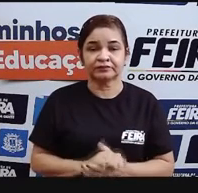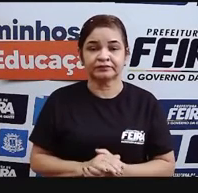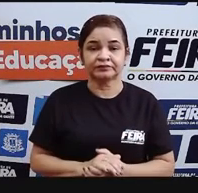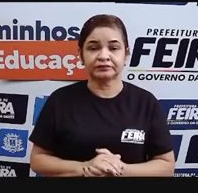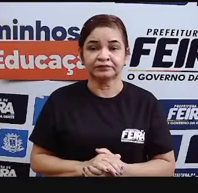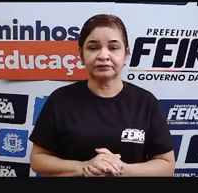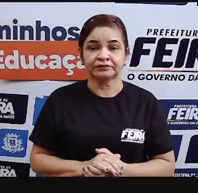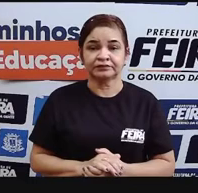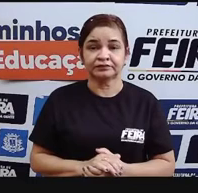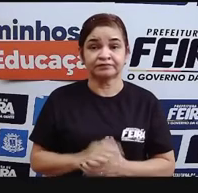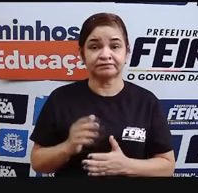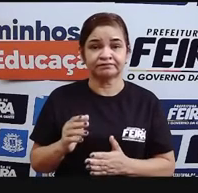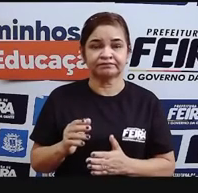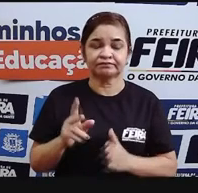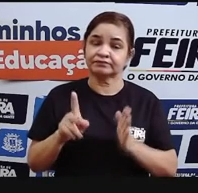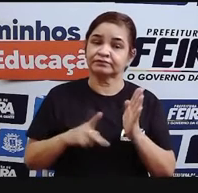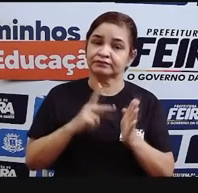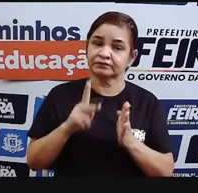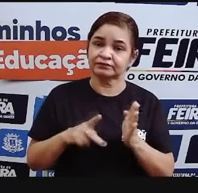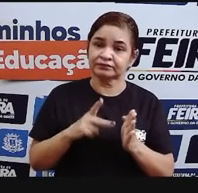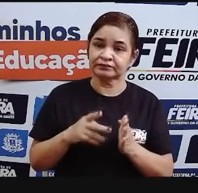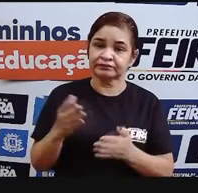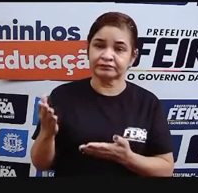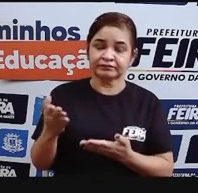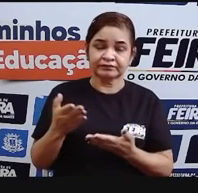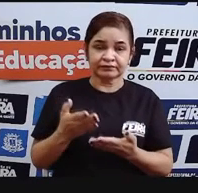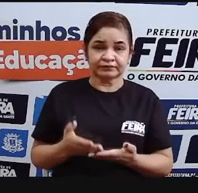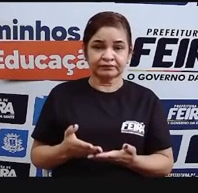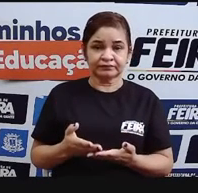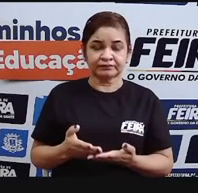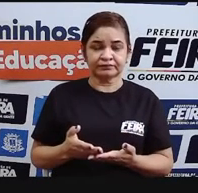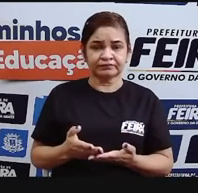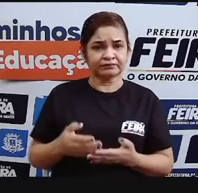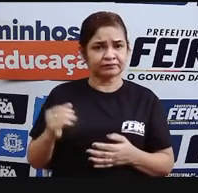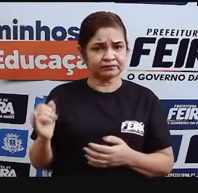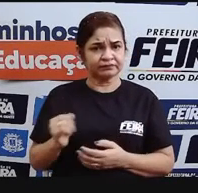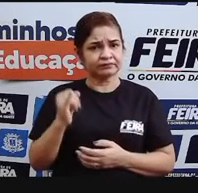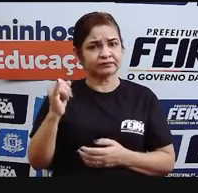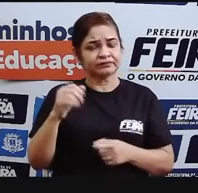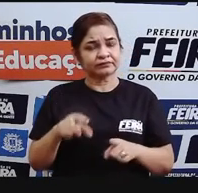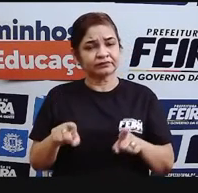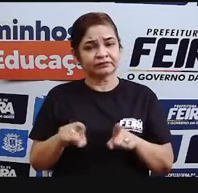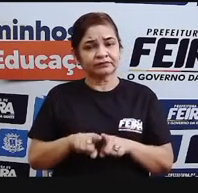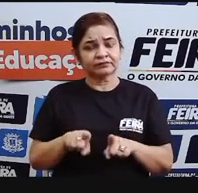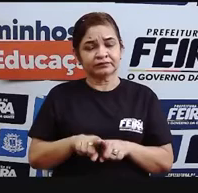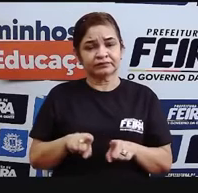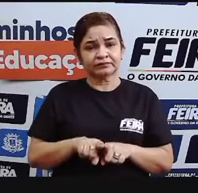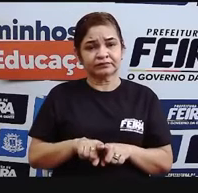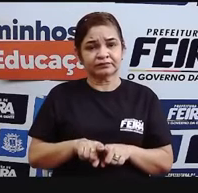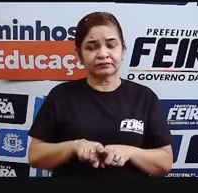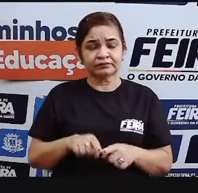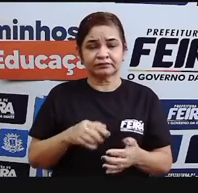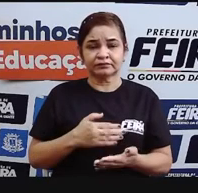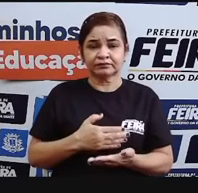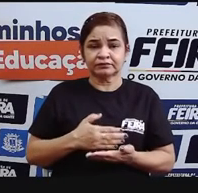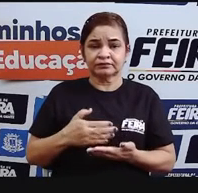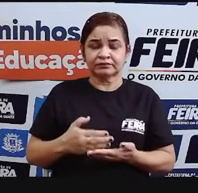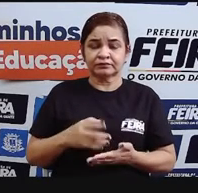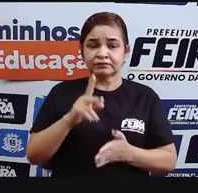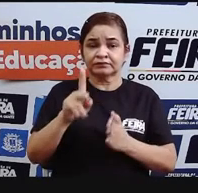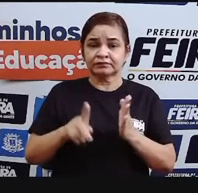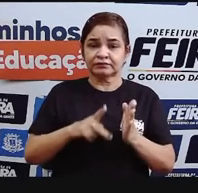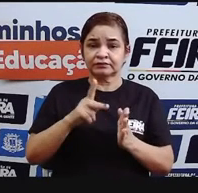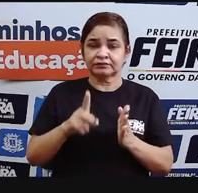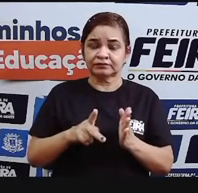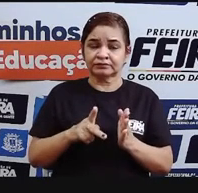Na política, eu trouxe uma mulher de destaque que começou a postura política dela